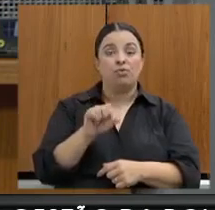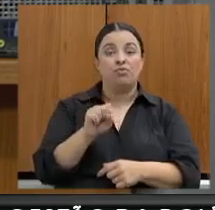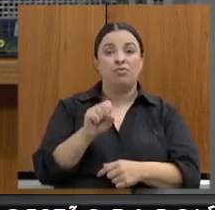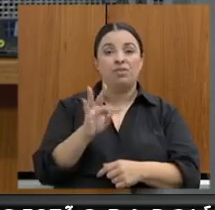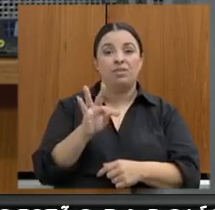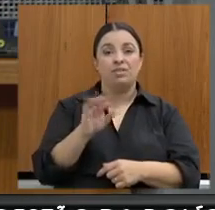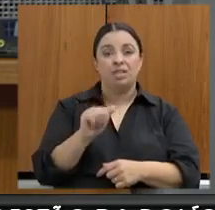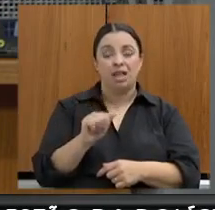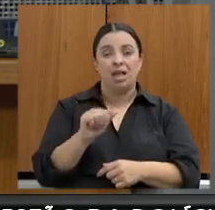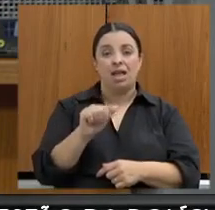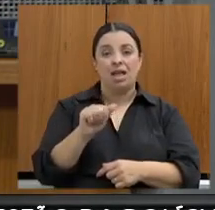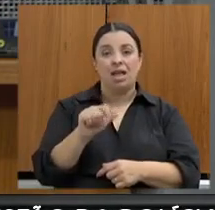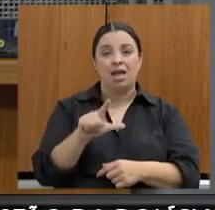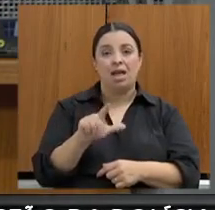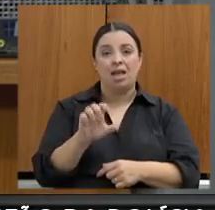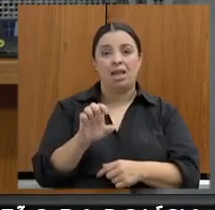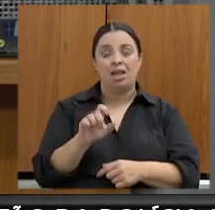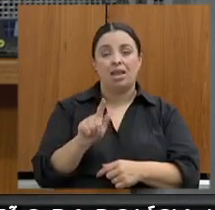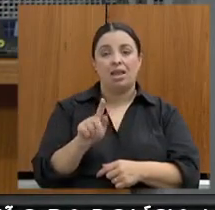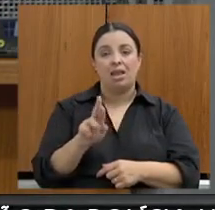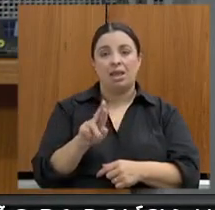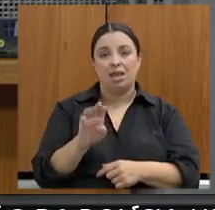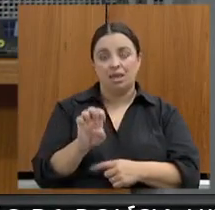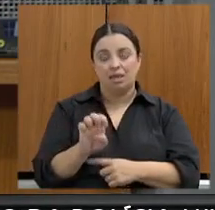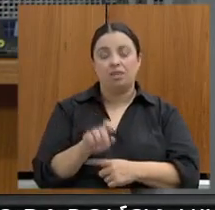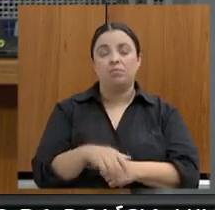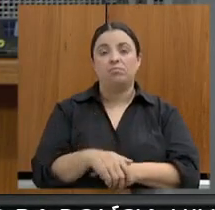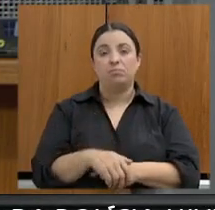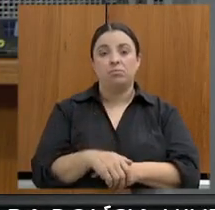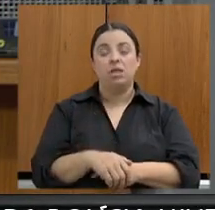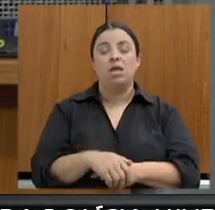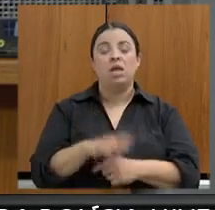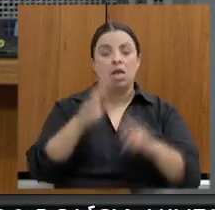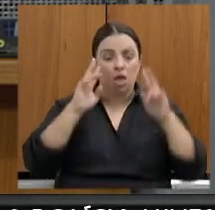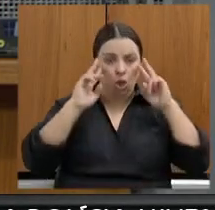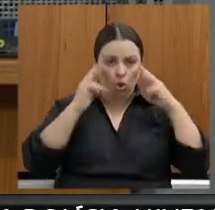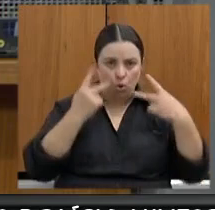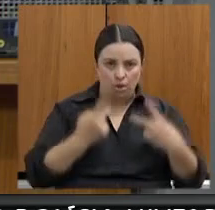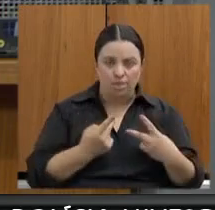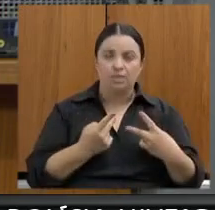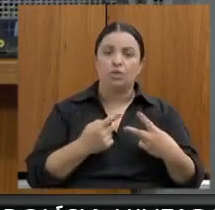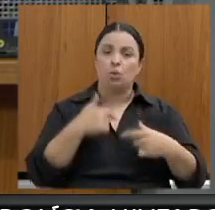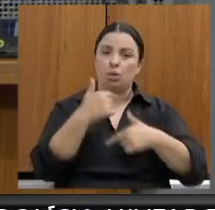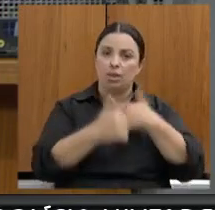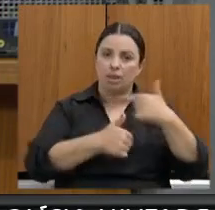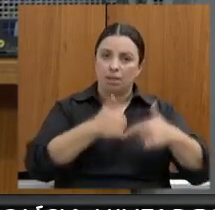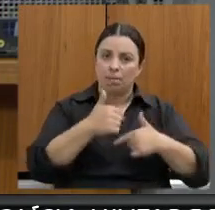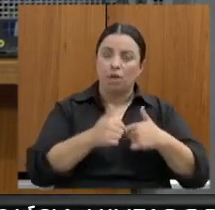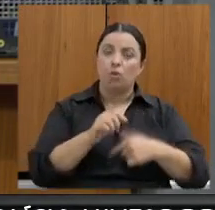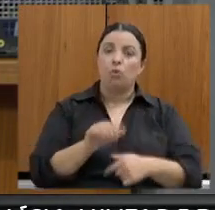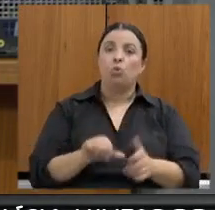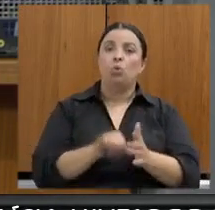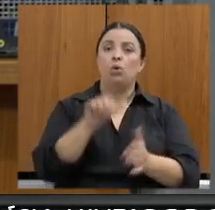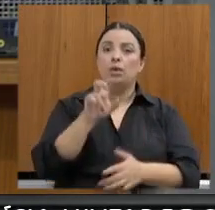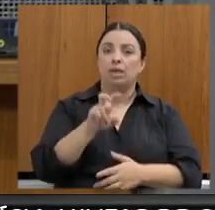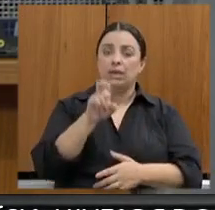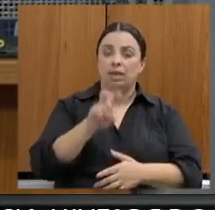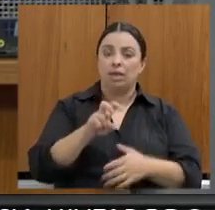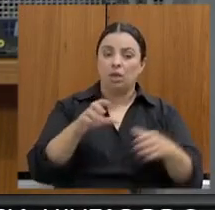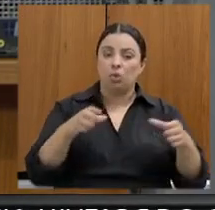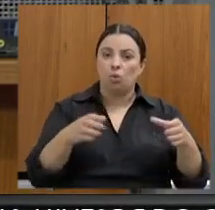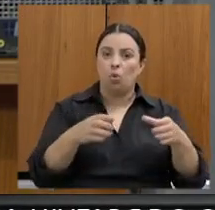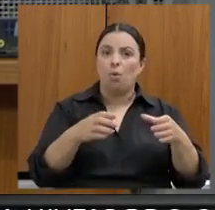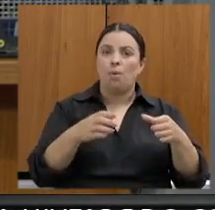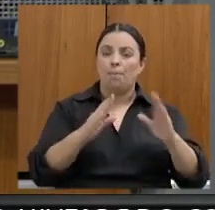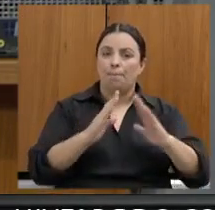batalhão da sua liderança do seu comando e que está melhorando sei que as